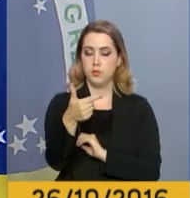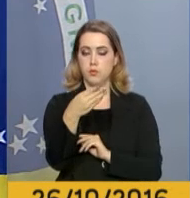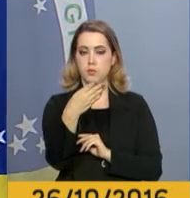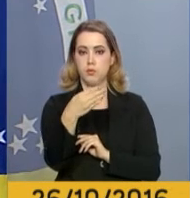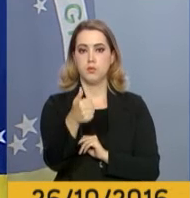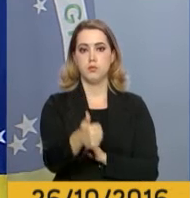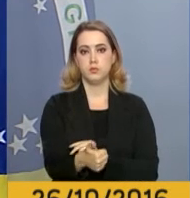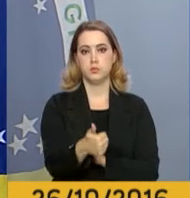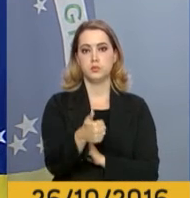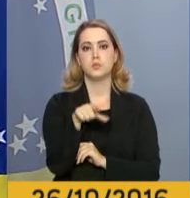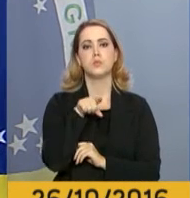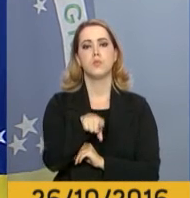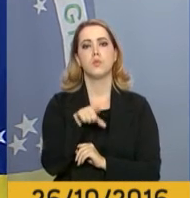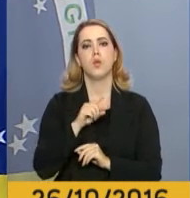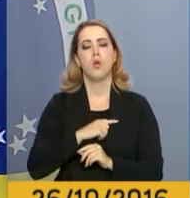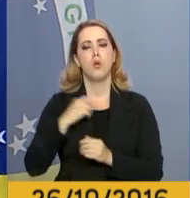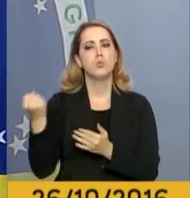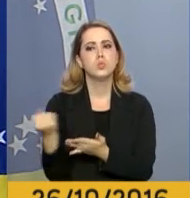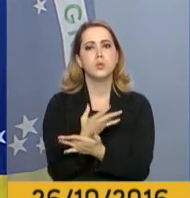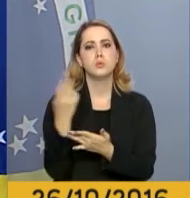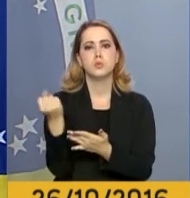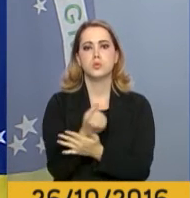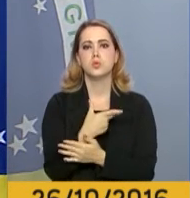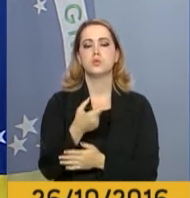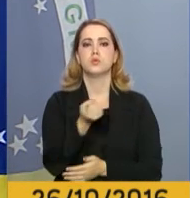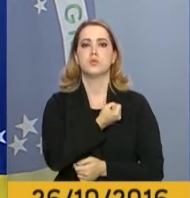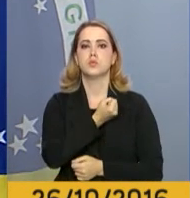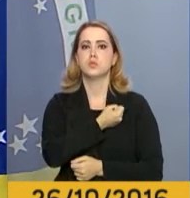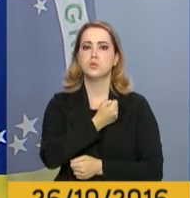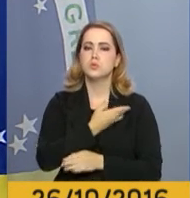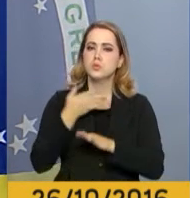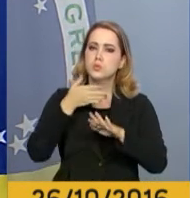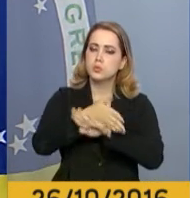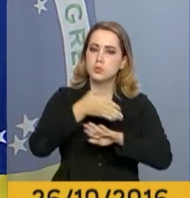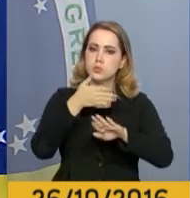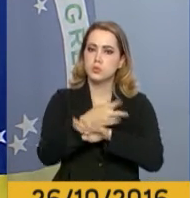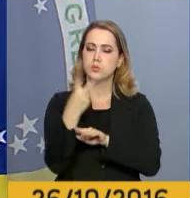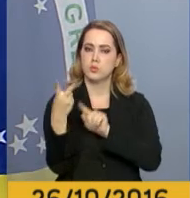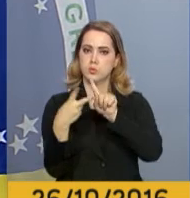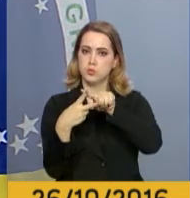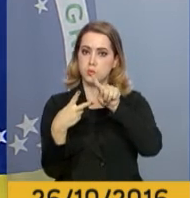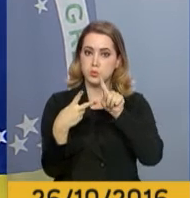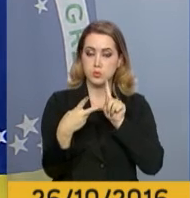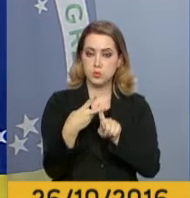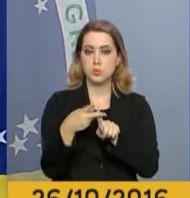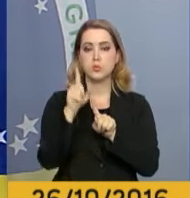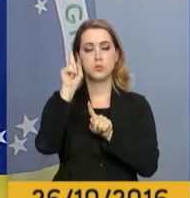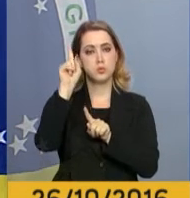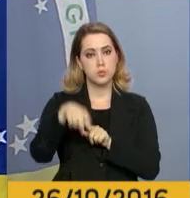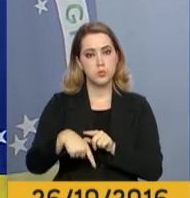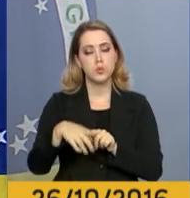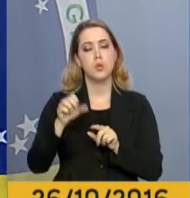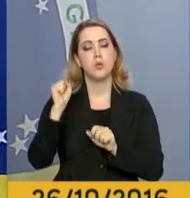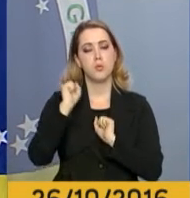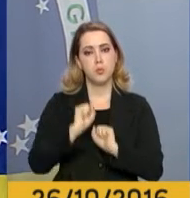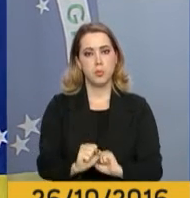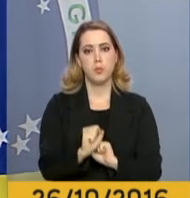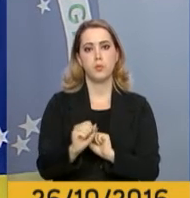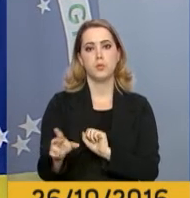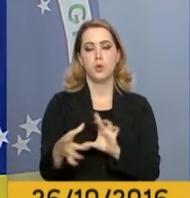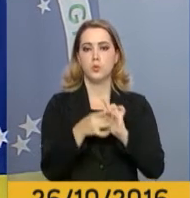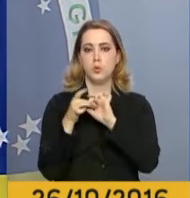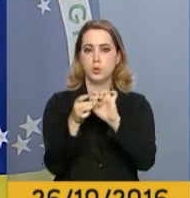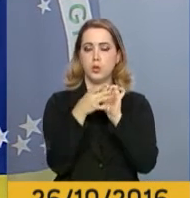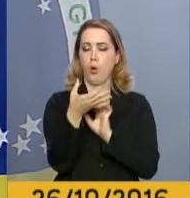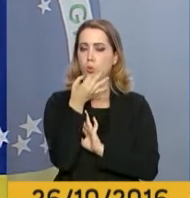241, o expressivo número de votos alcançados nas duas votações é sinal claro da existência de um consenso